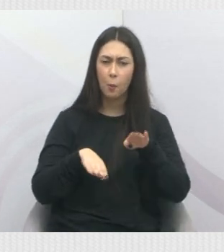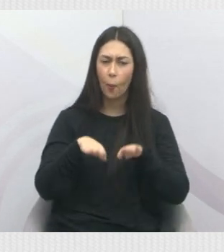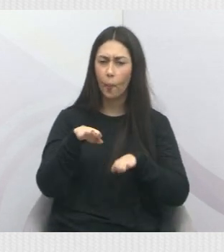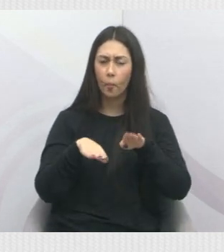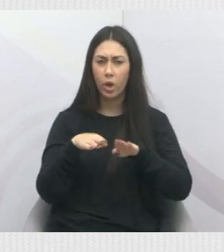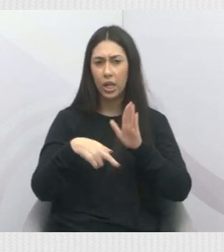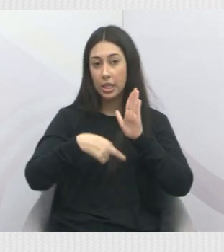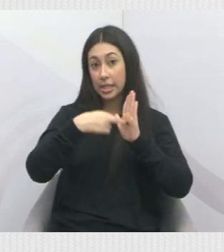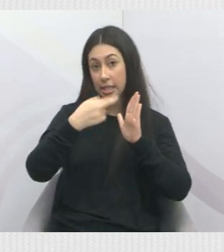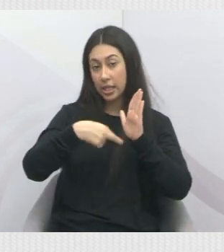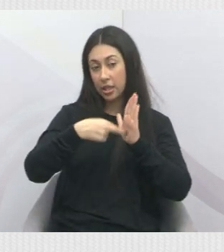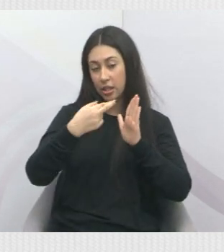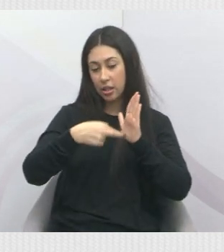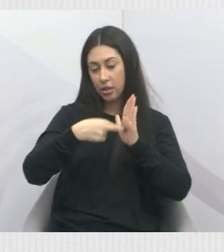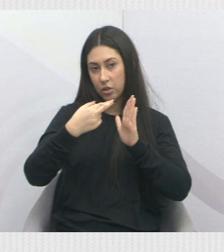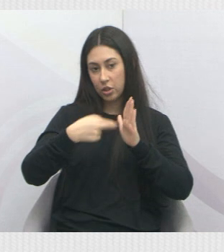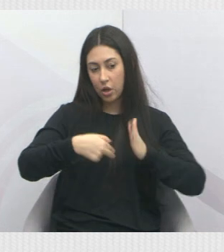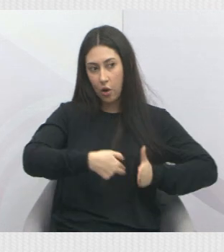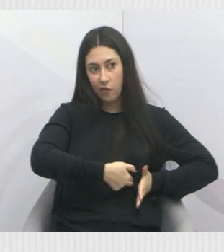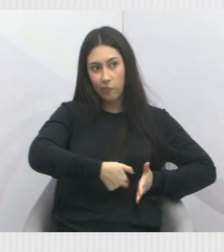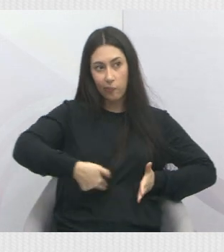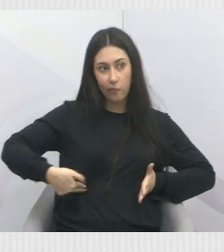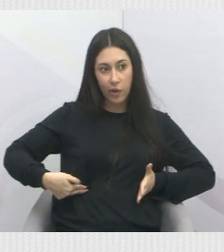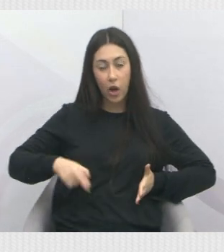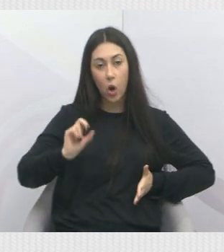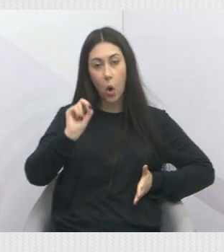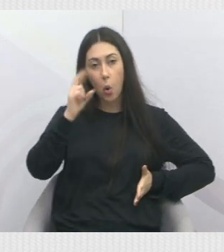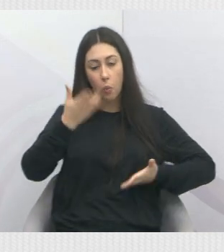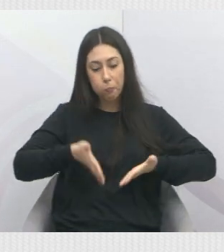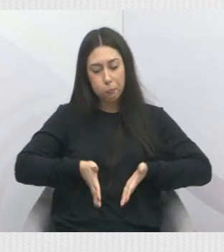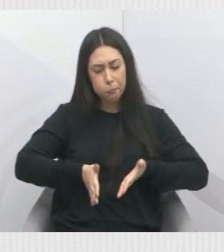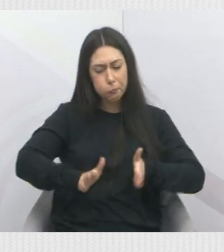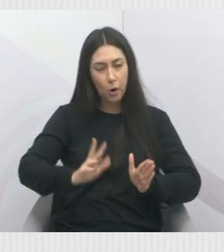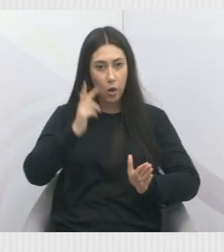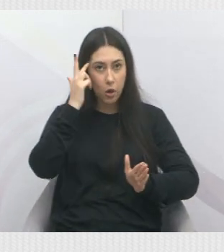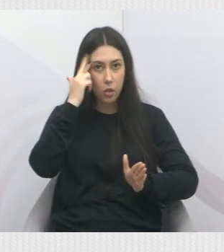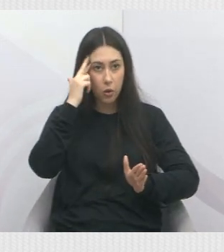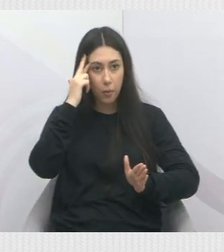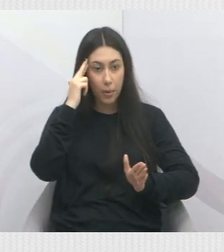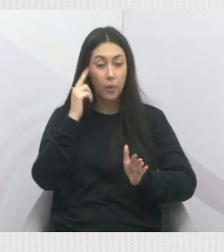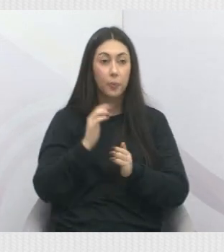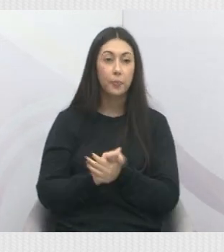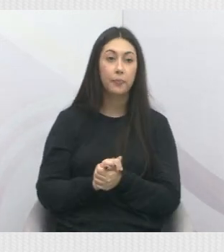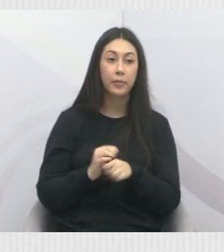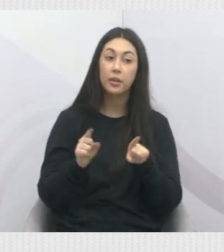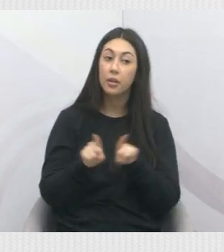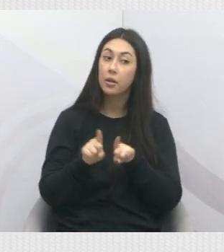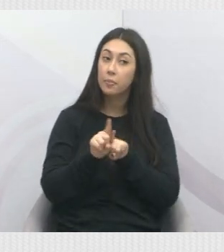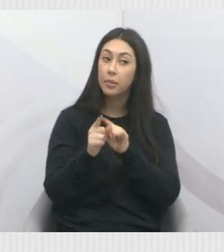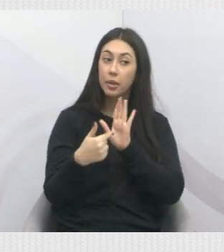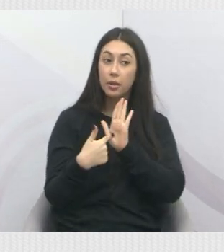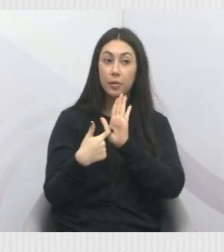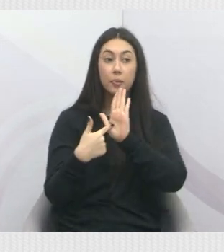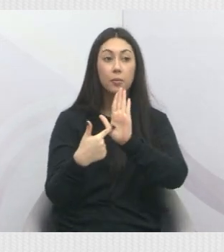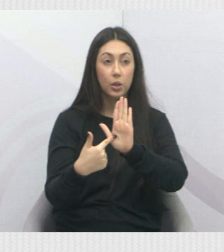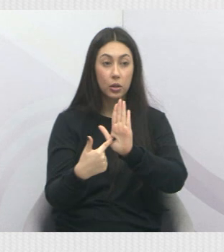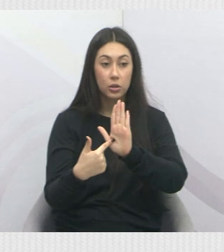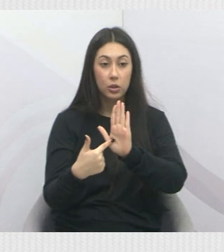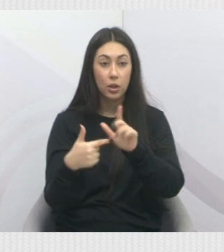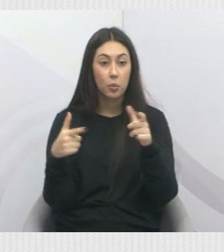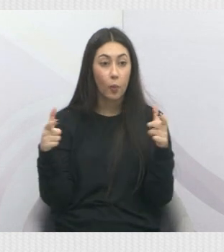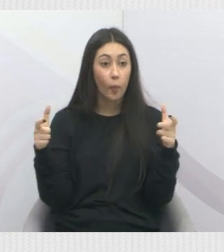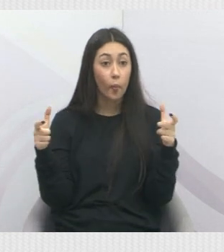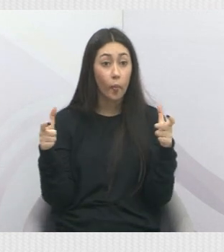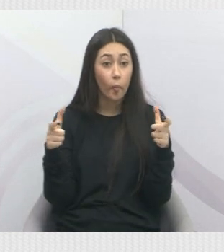cesáreo, preconizado pelo SUS. Em destaque, também coloco para vocês que há uma